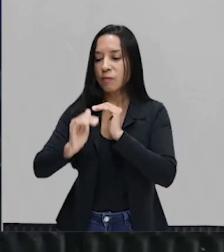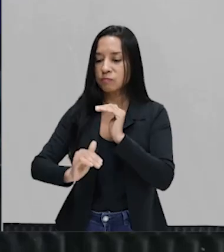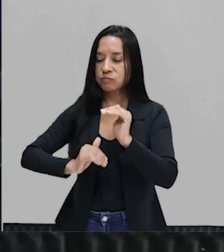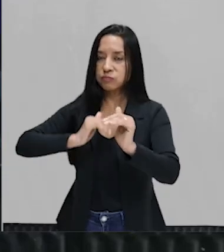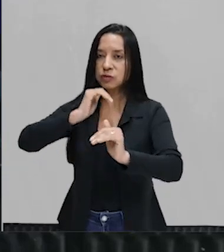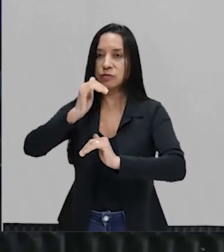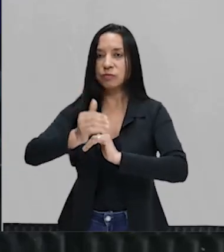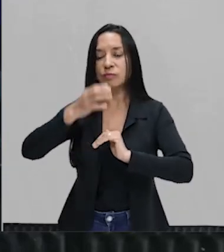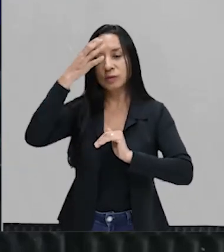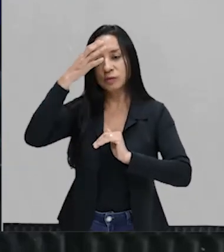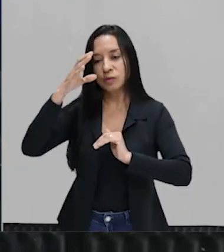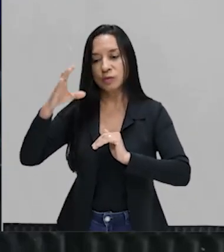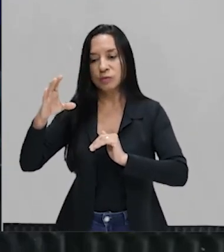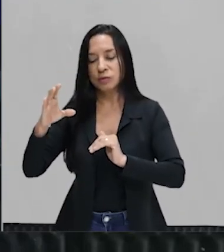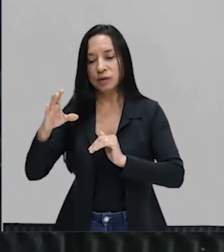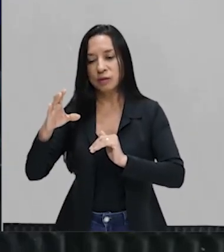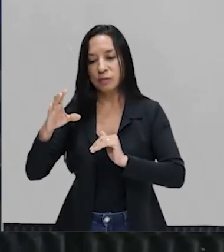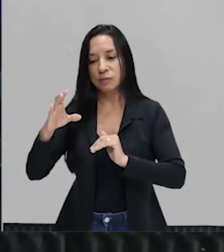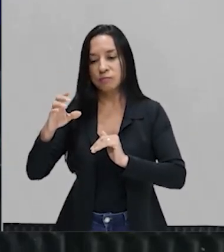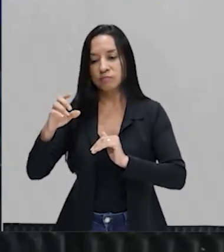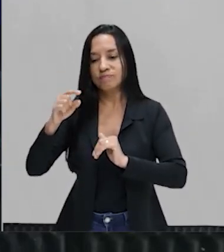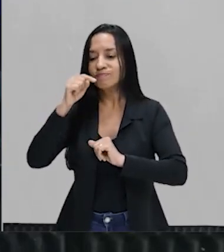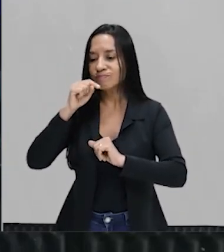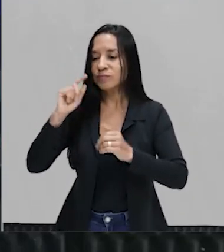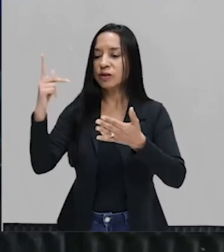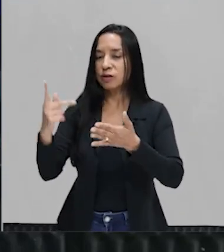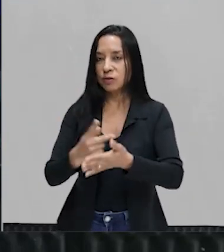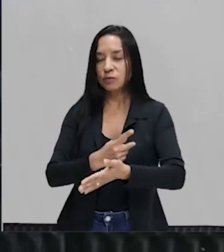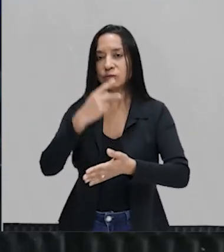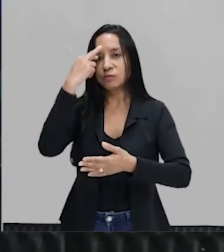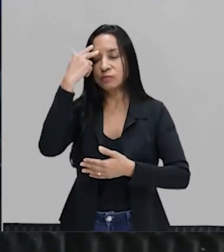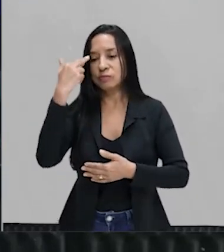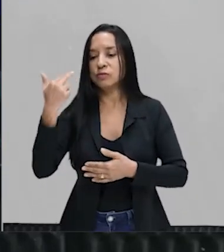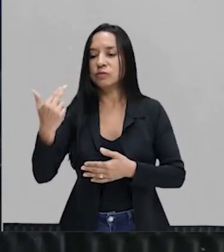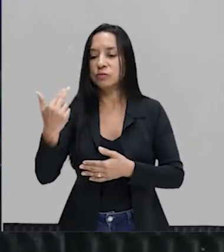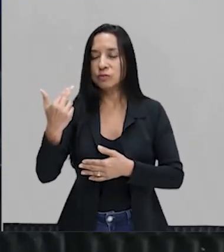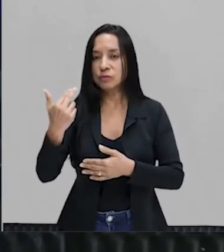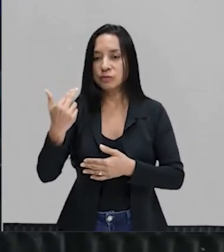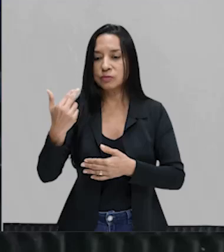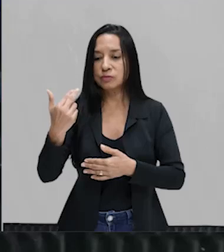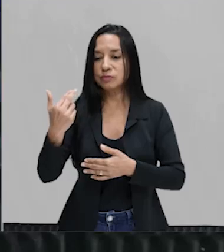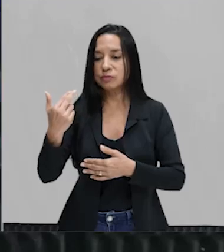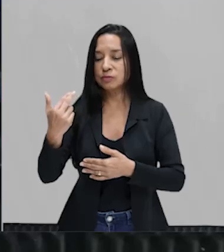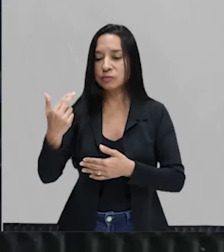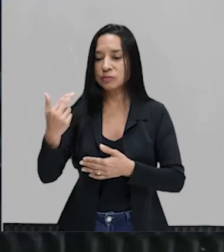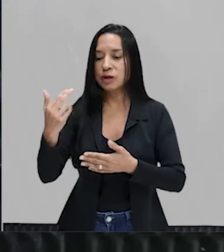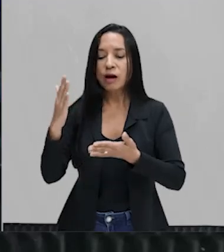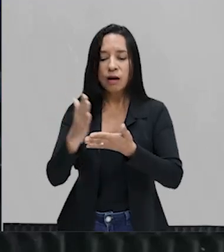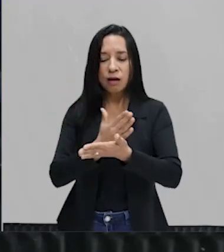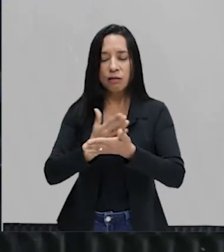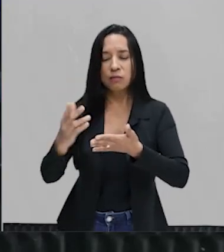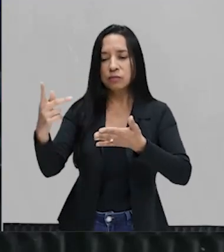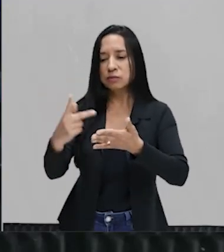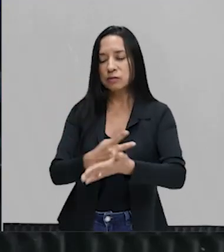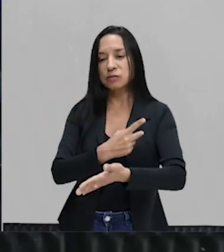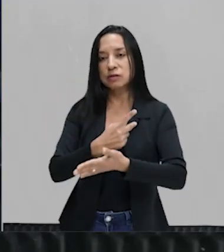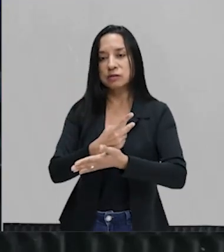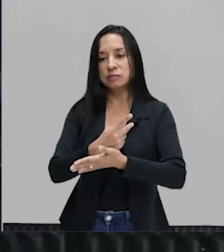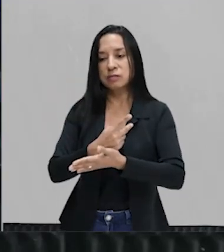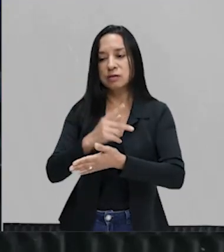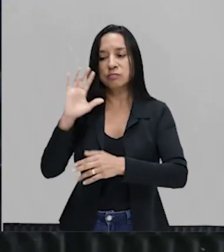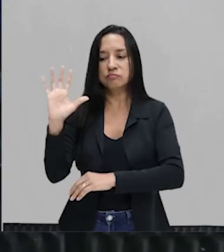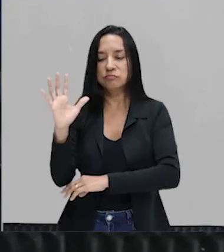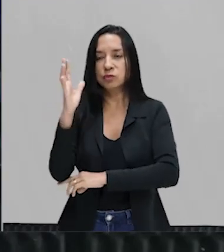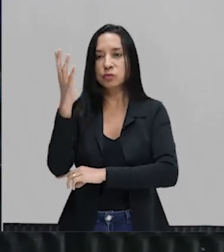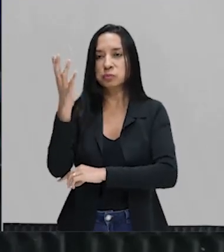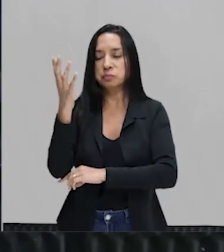Brandel. Ou seja, acontecimentos históricos, determinados episódios históricos acontecem em